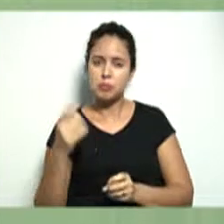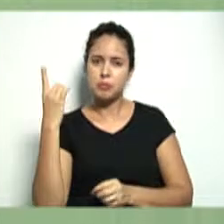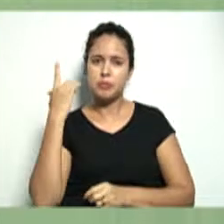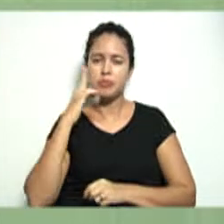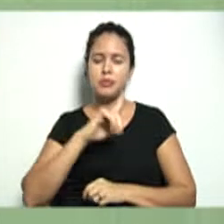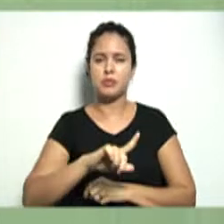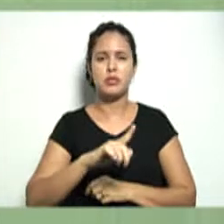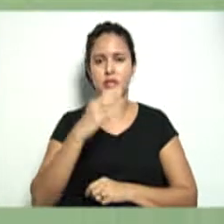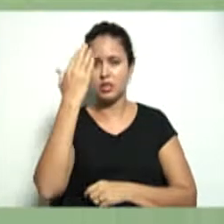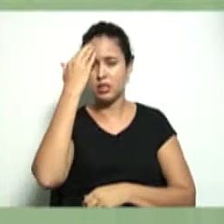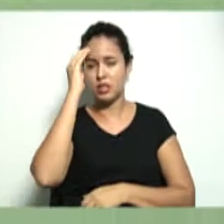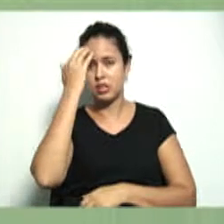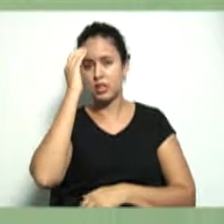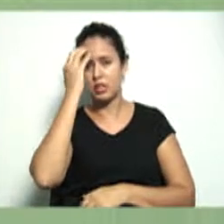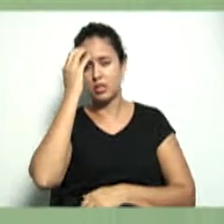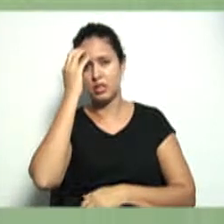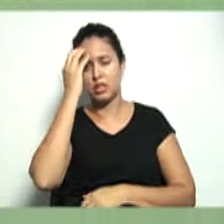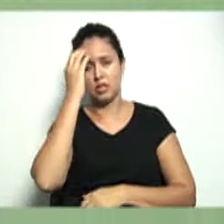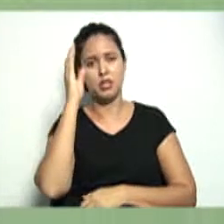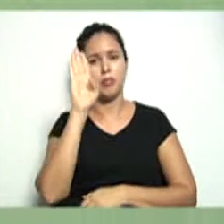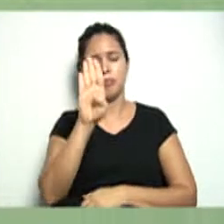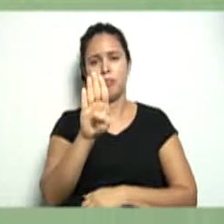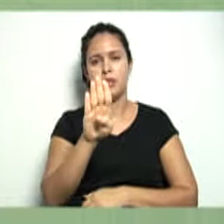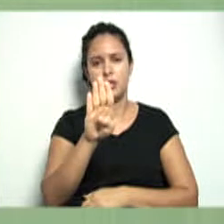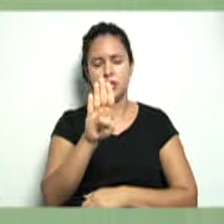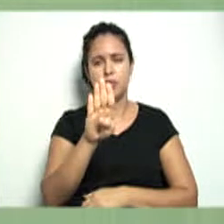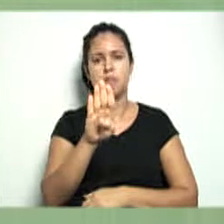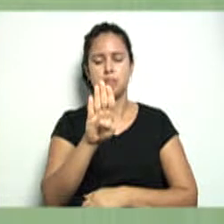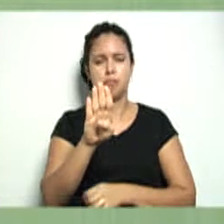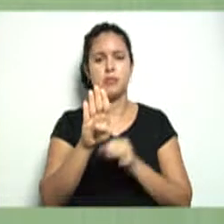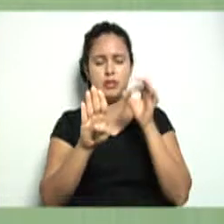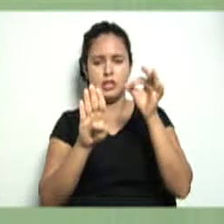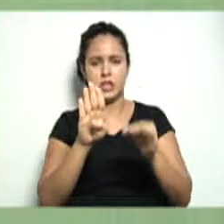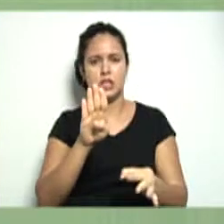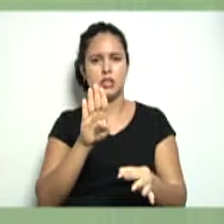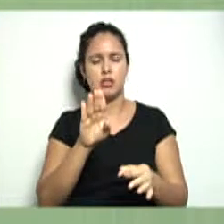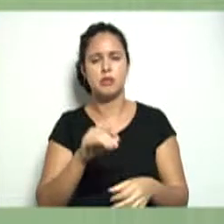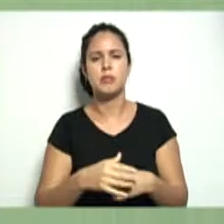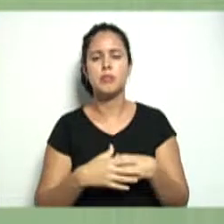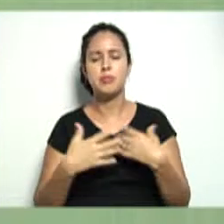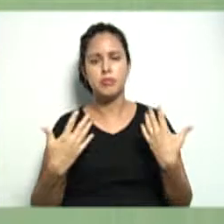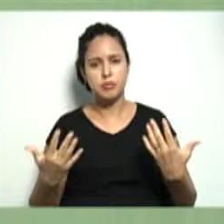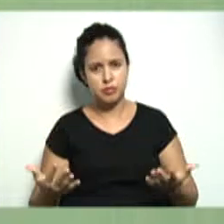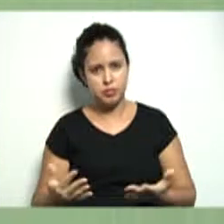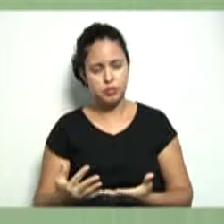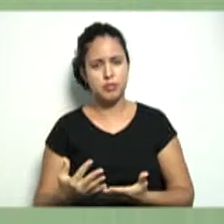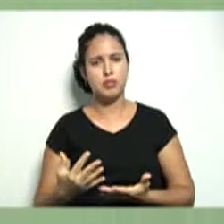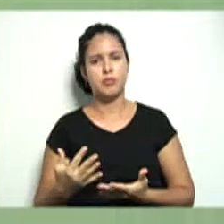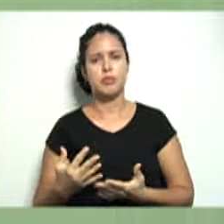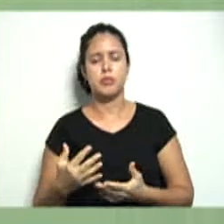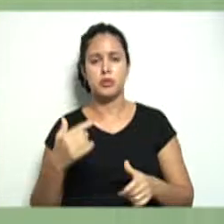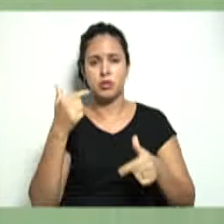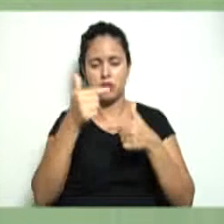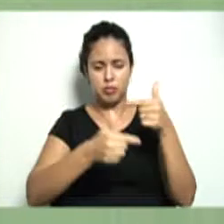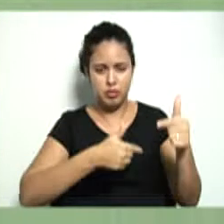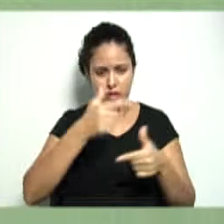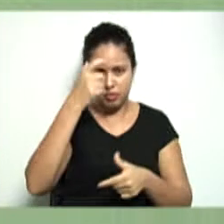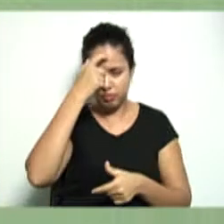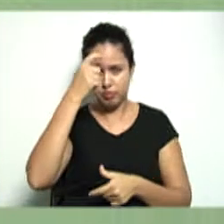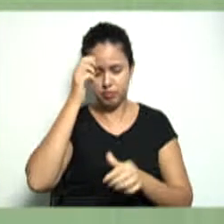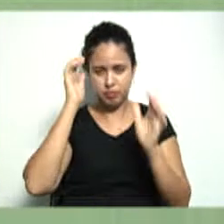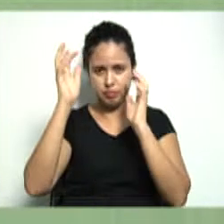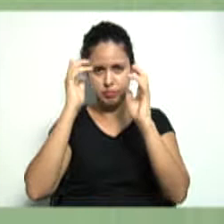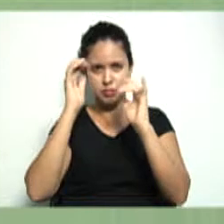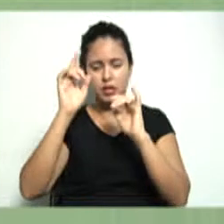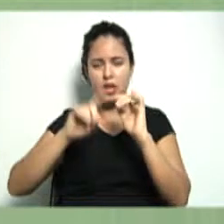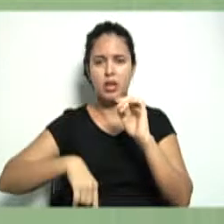conteúdo, professor, porque a letra B é a afirmativa correta, né? O trabalho intelectual é